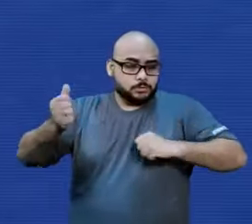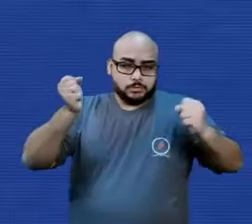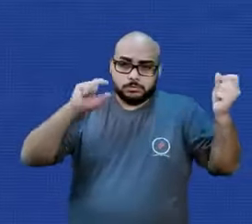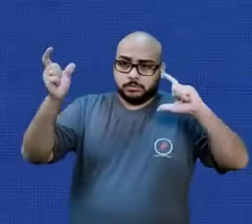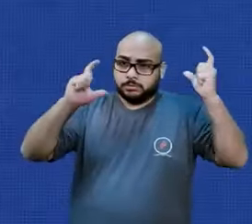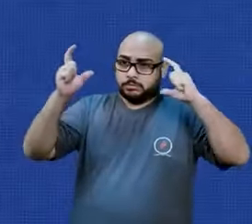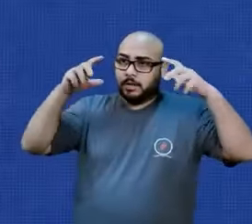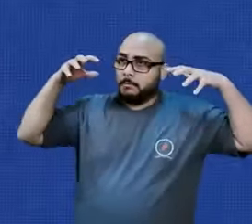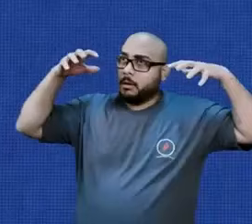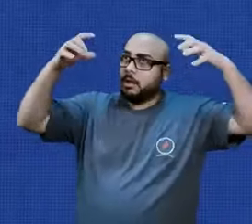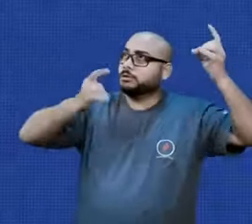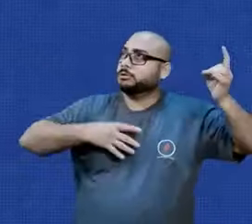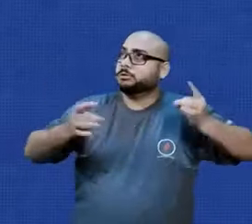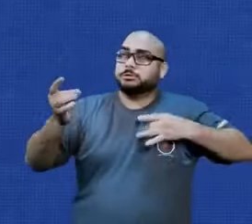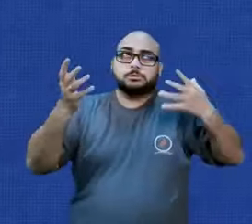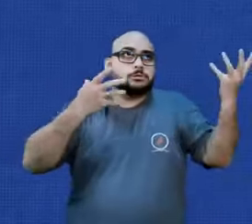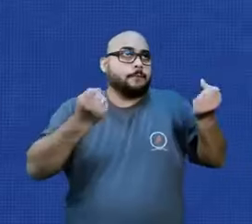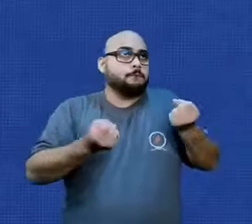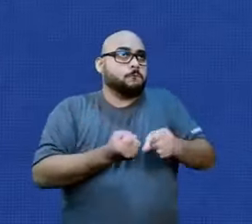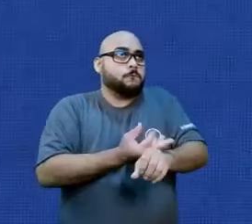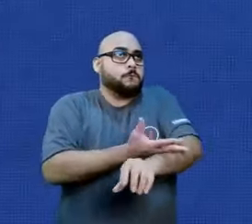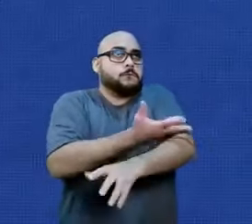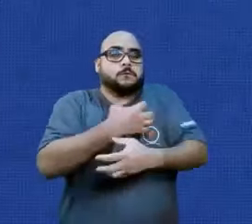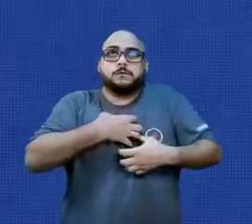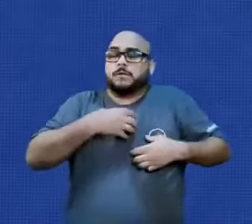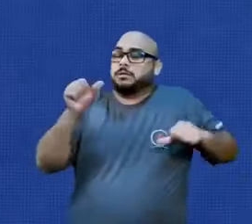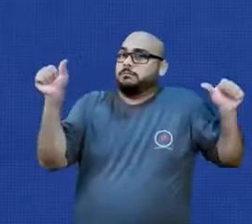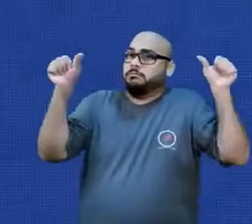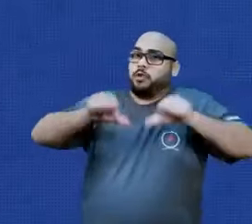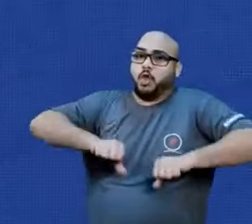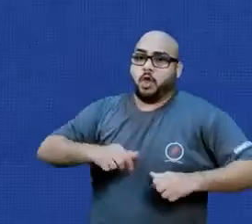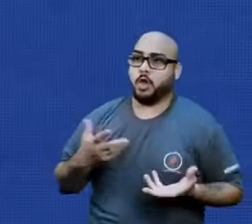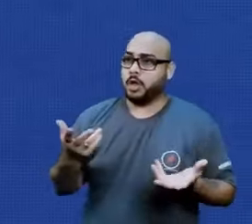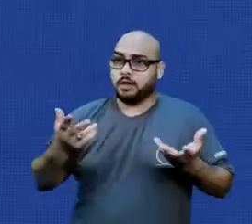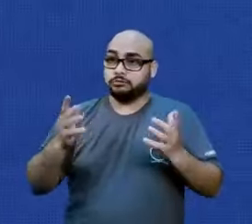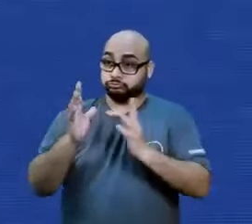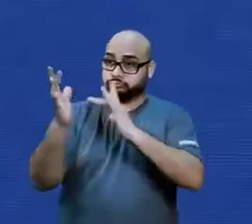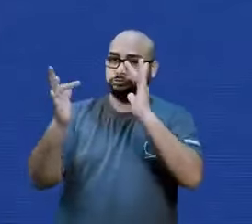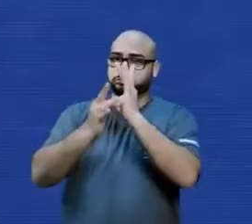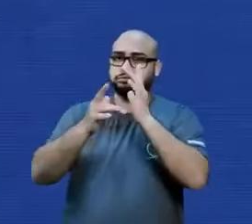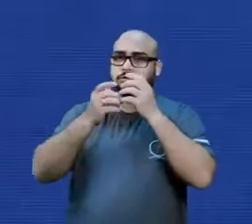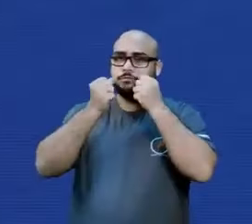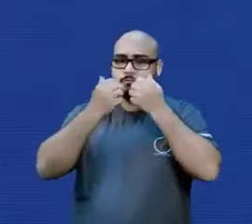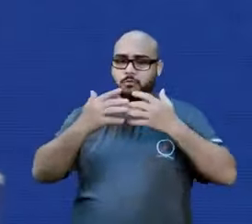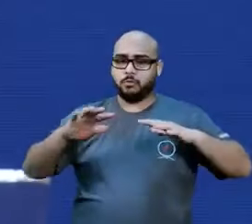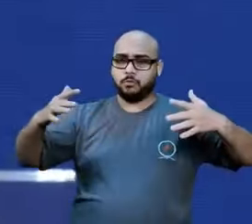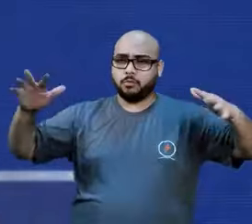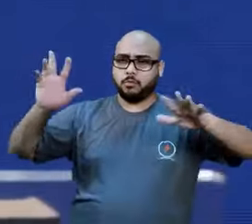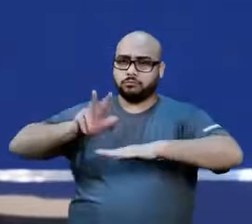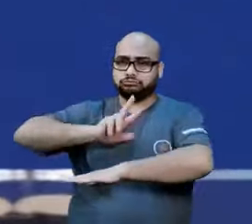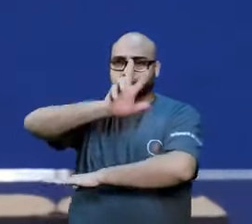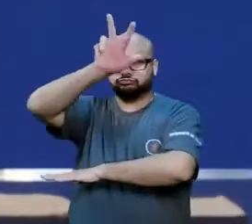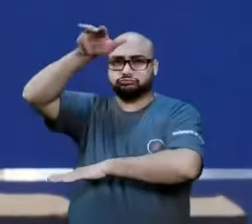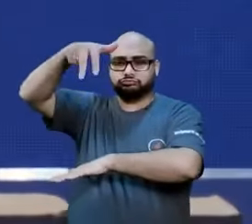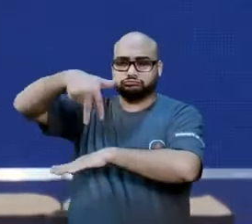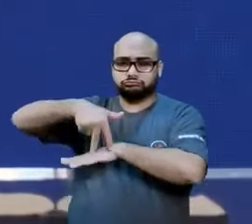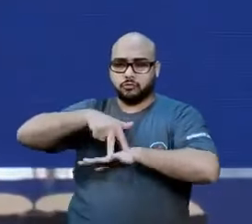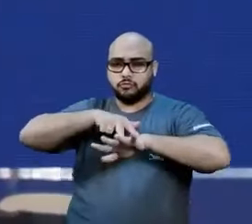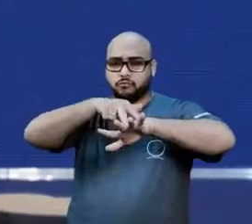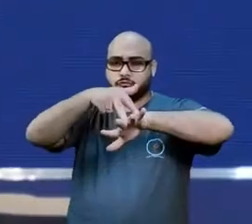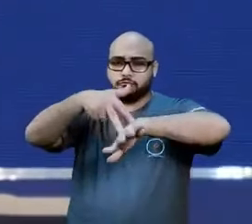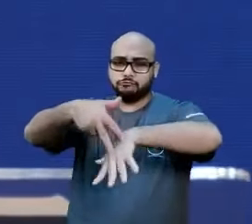Reduto da energia vem Jesus sobre o mar andando os caras estavam tão